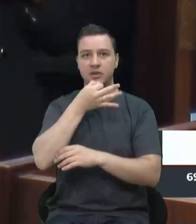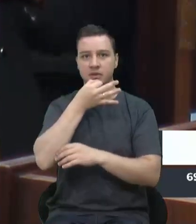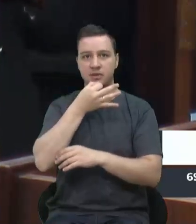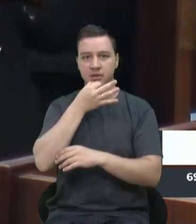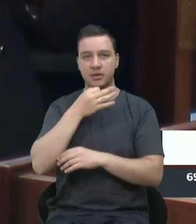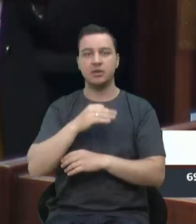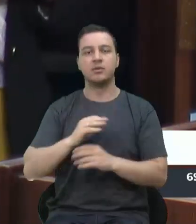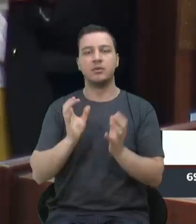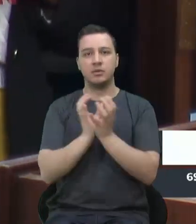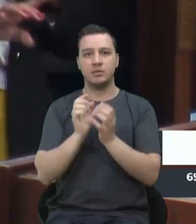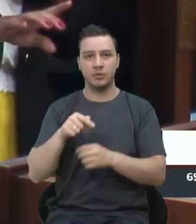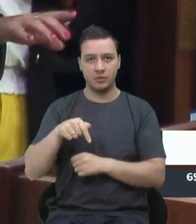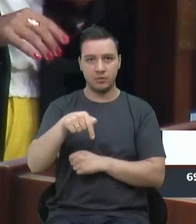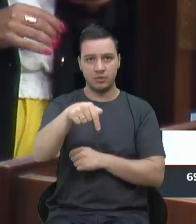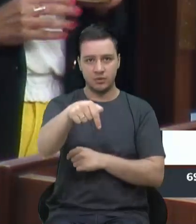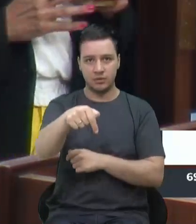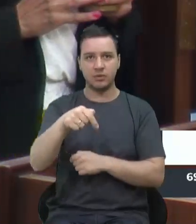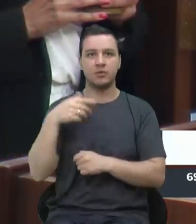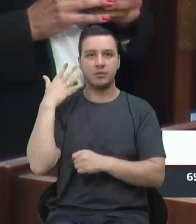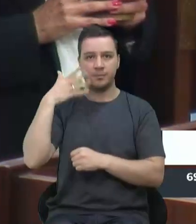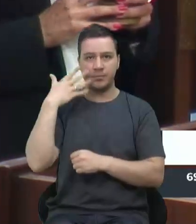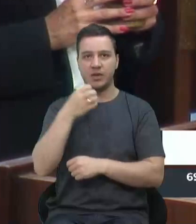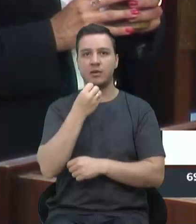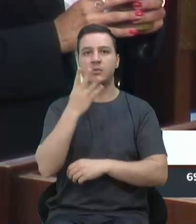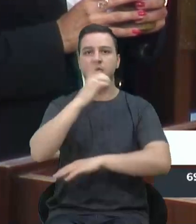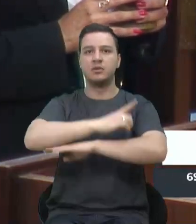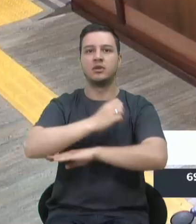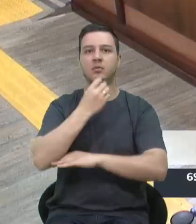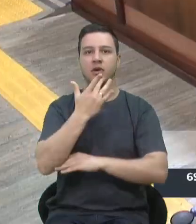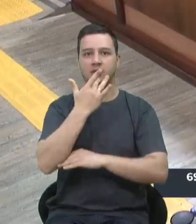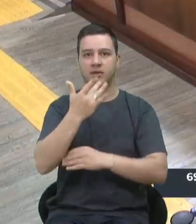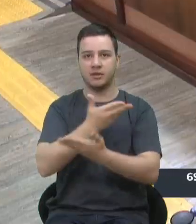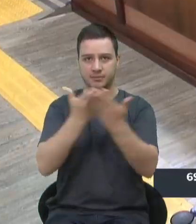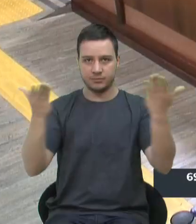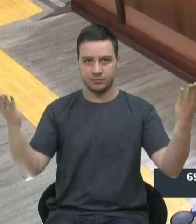manifestação defensiva. Um bom dia, uma boa tarde a todos e todas. Obrigado.